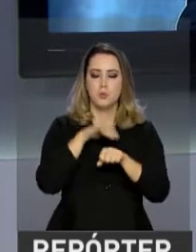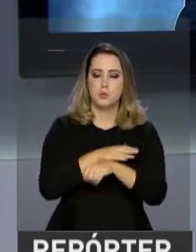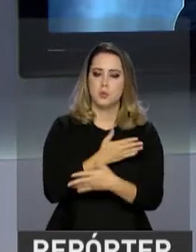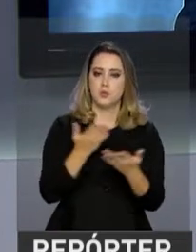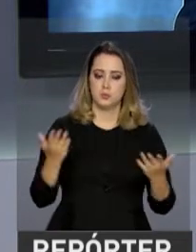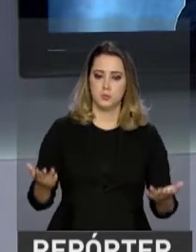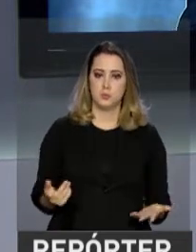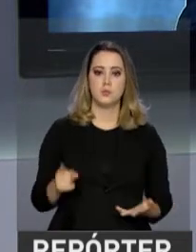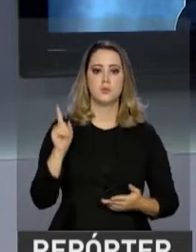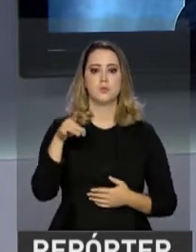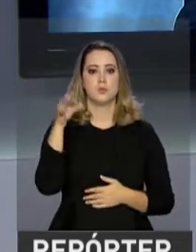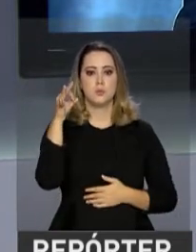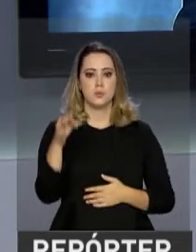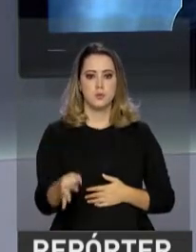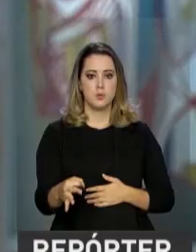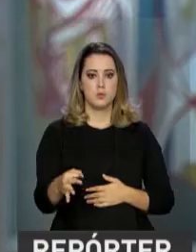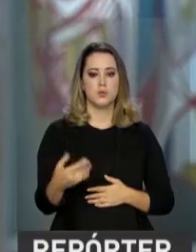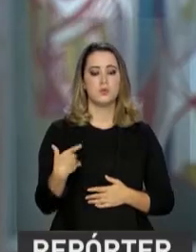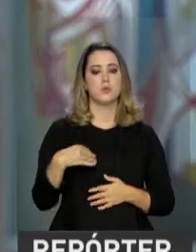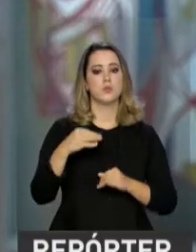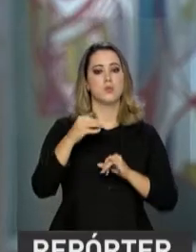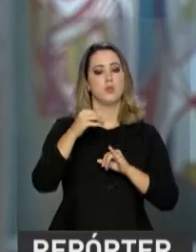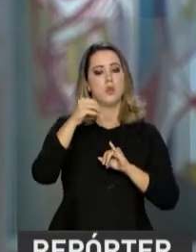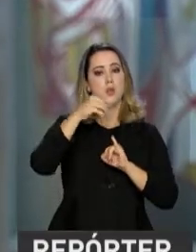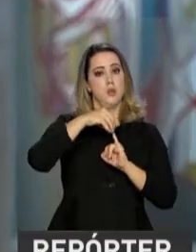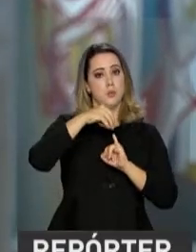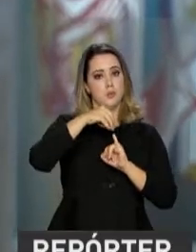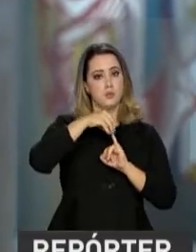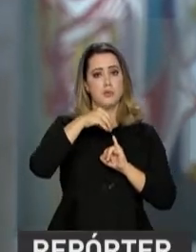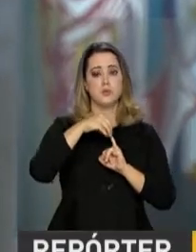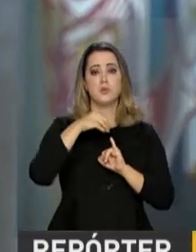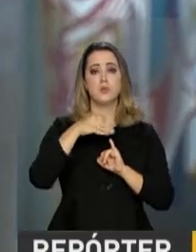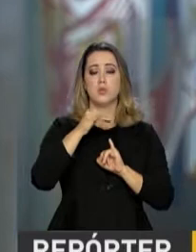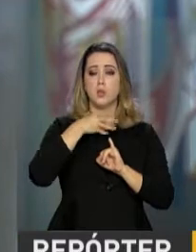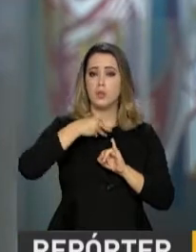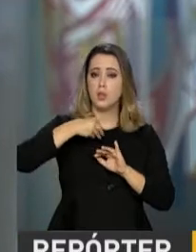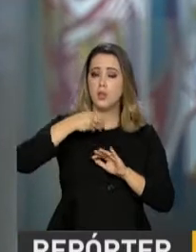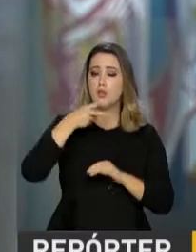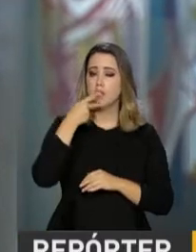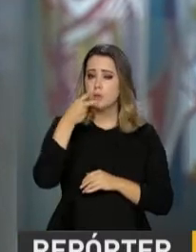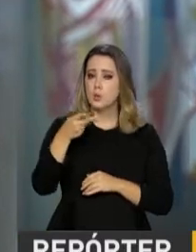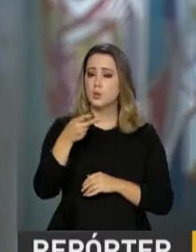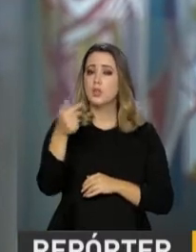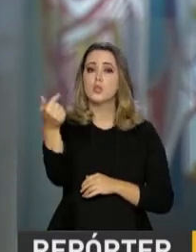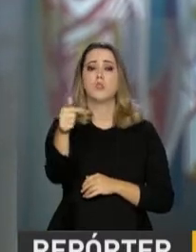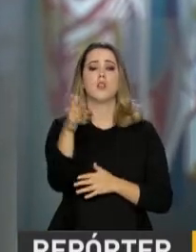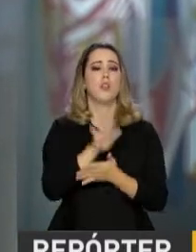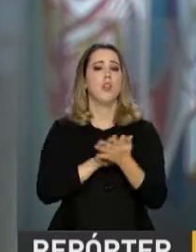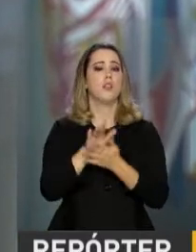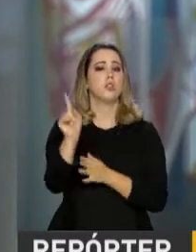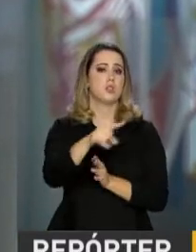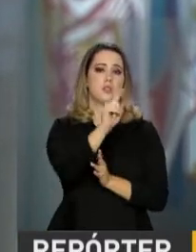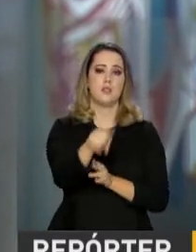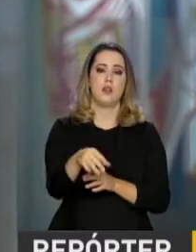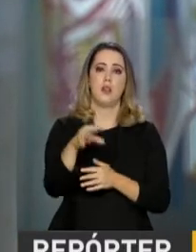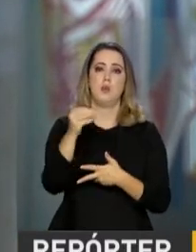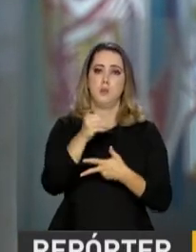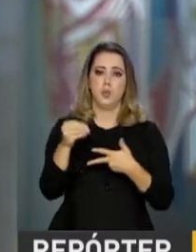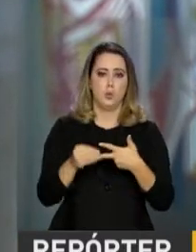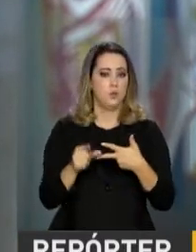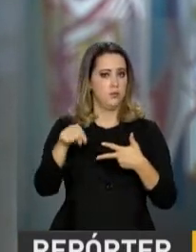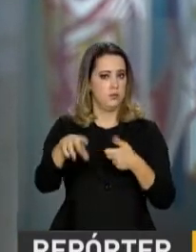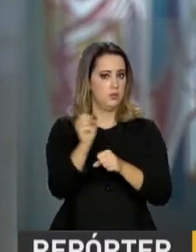noite a todos exatamente isso inep informou que não há possibilidade do enem 2017 ser